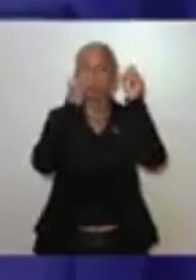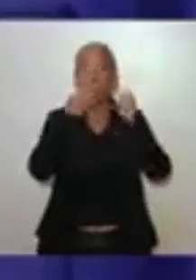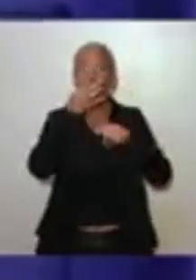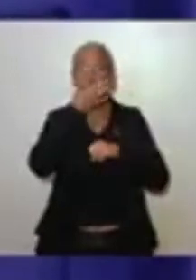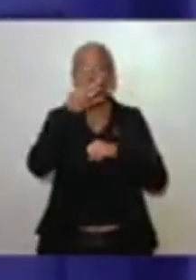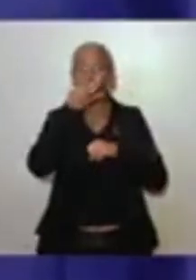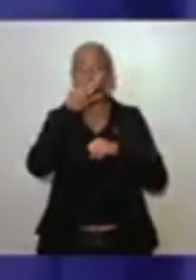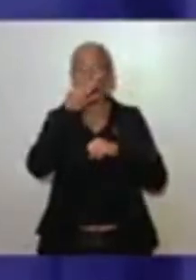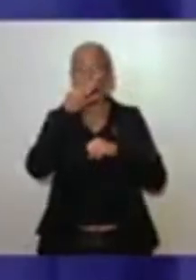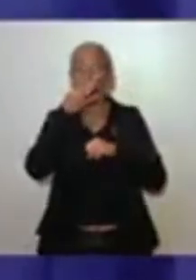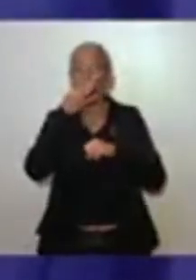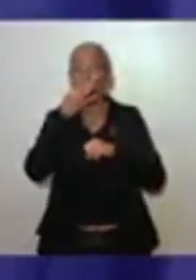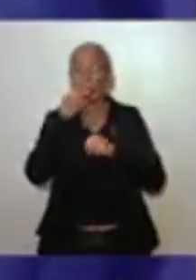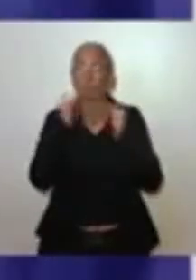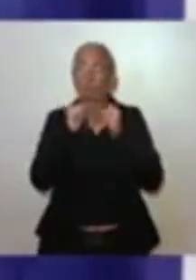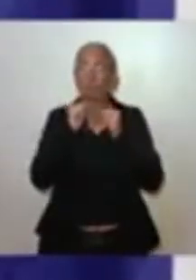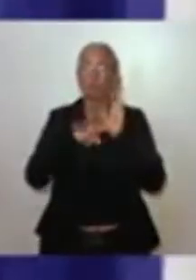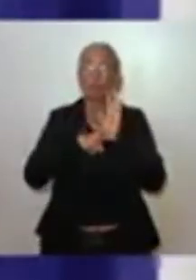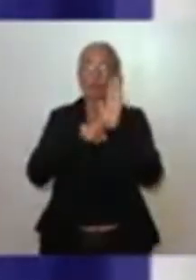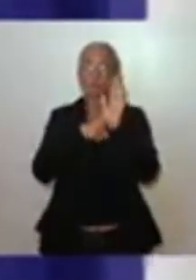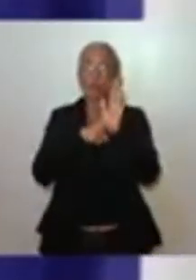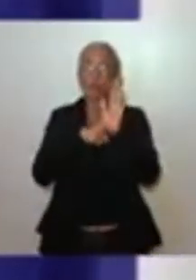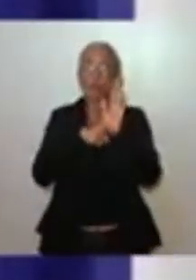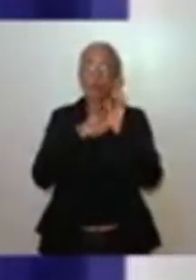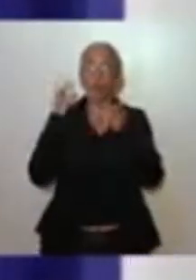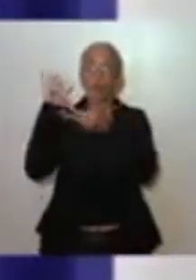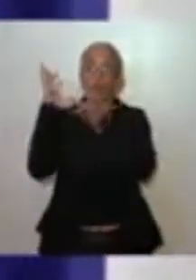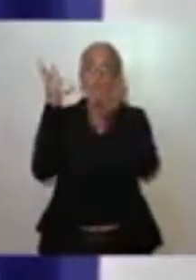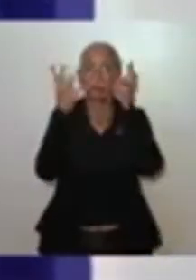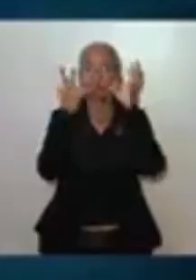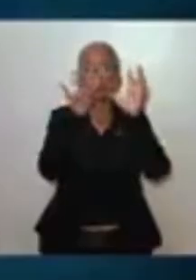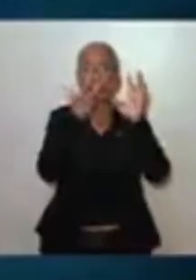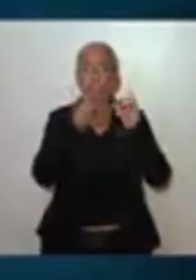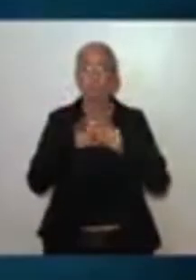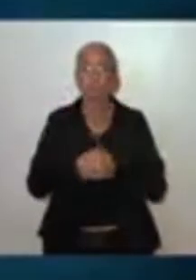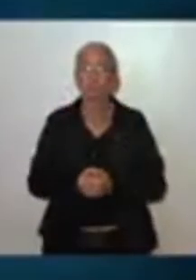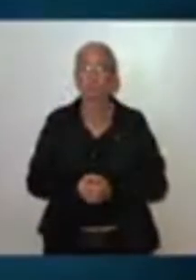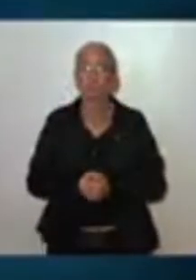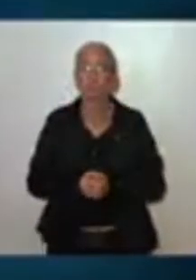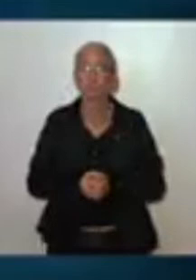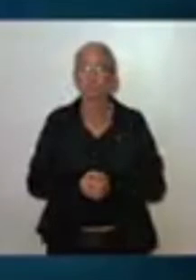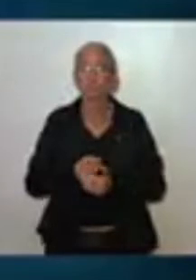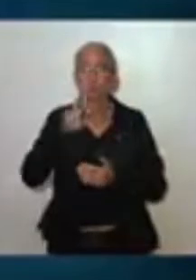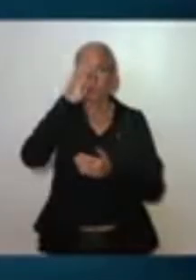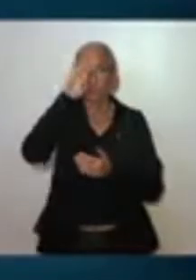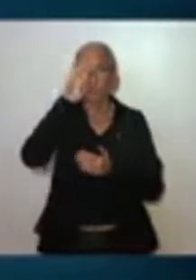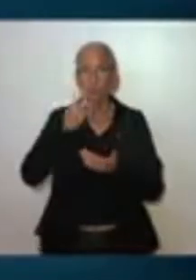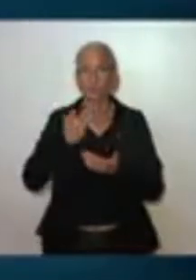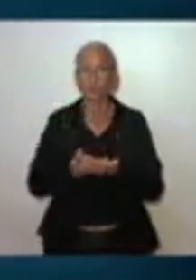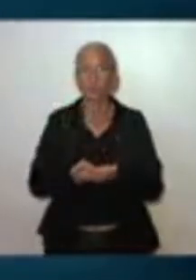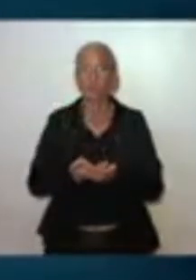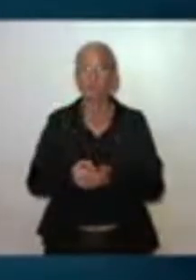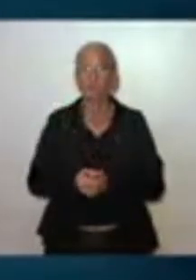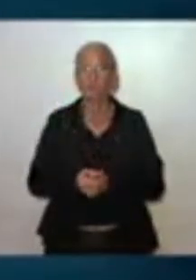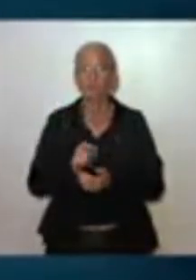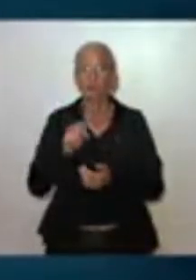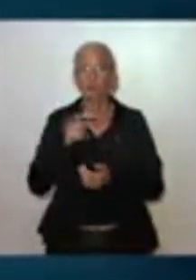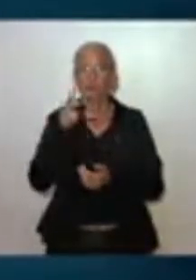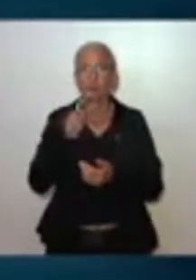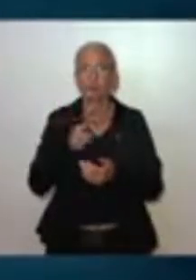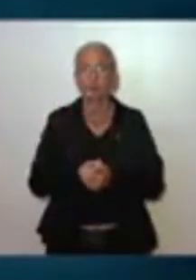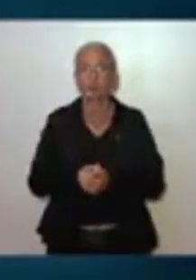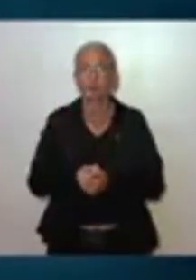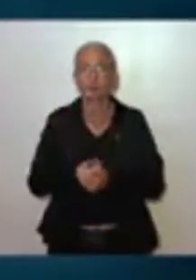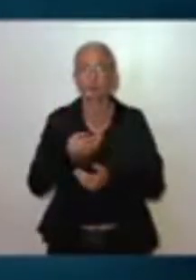opinião como fundo do clima pode apoiar o município litorâneo comprometido com a agenda 2030 eu acredito Ficou claro para todos mas